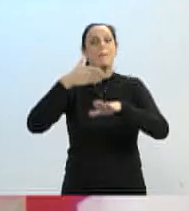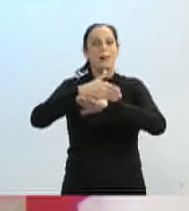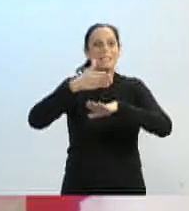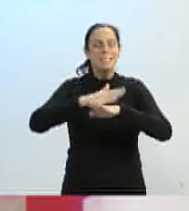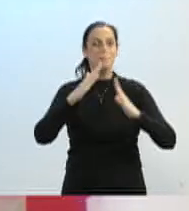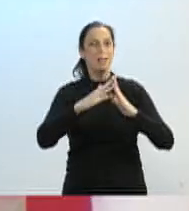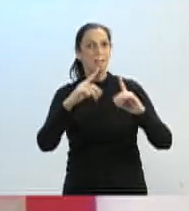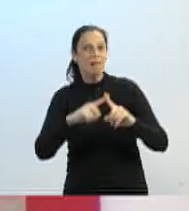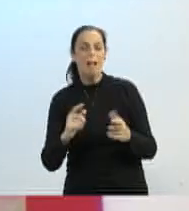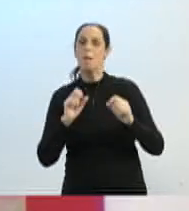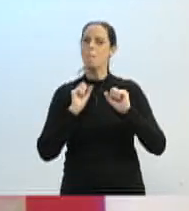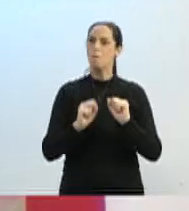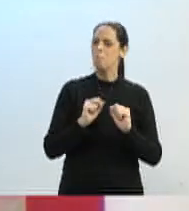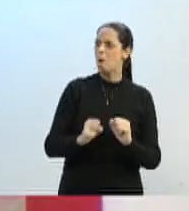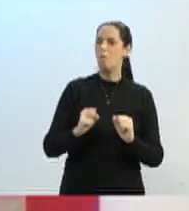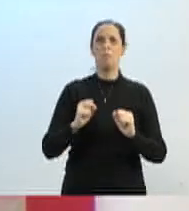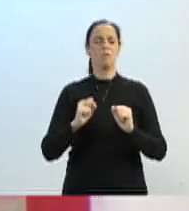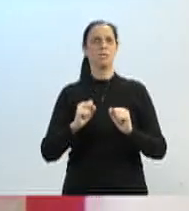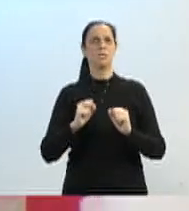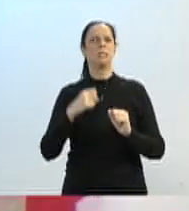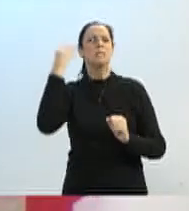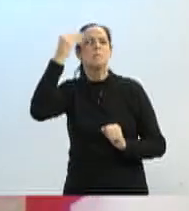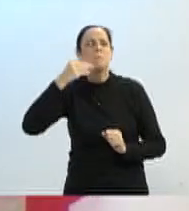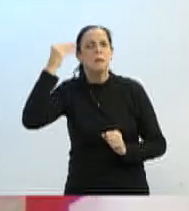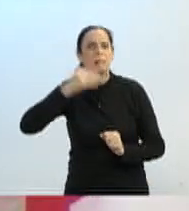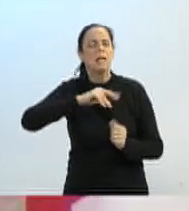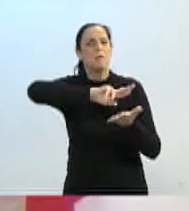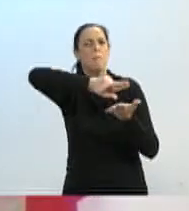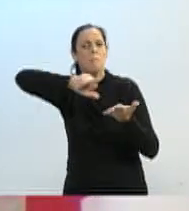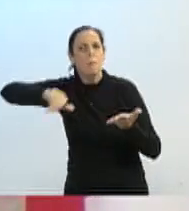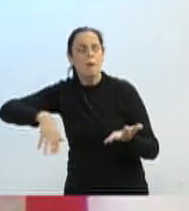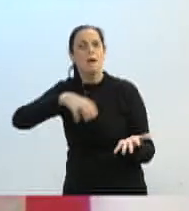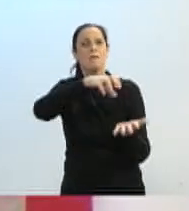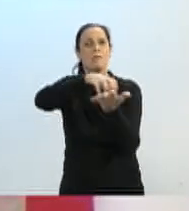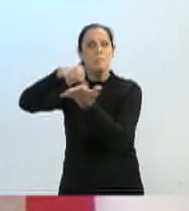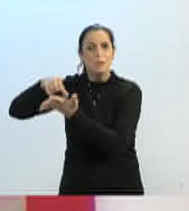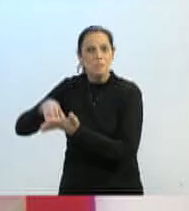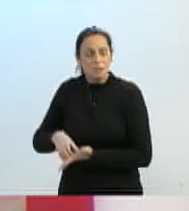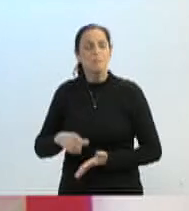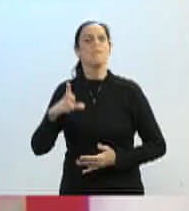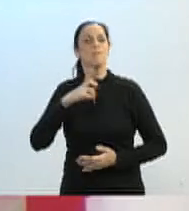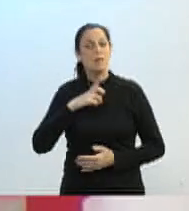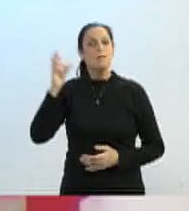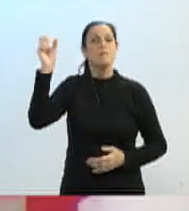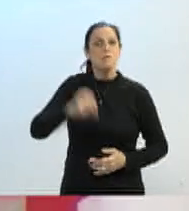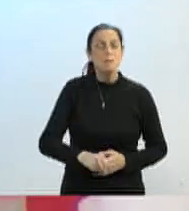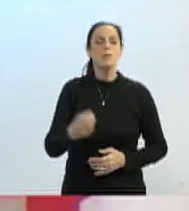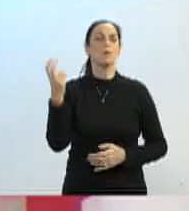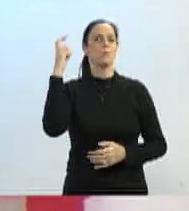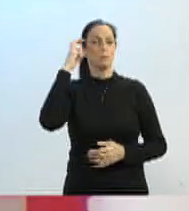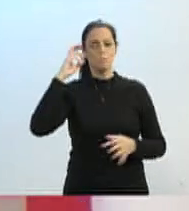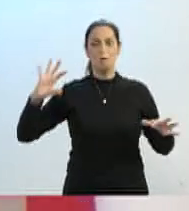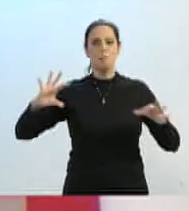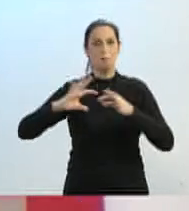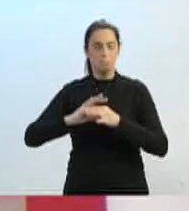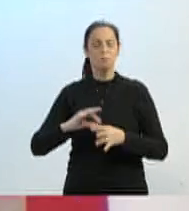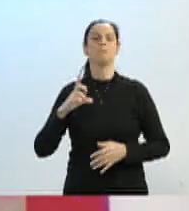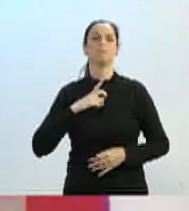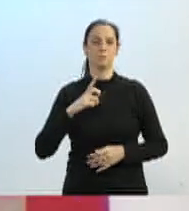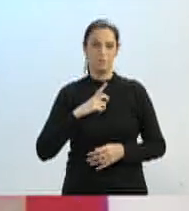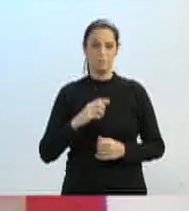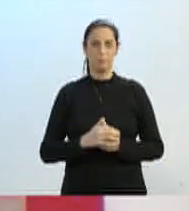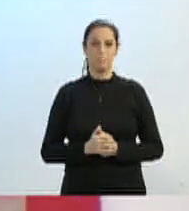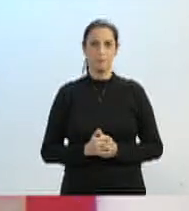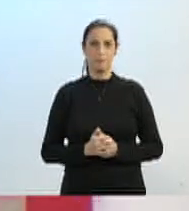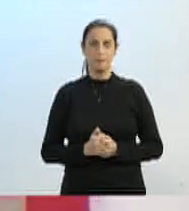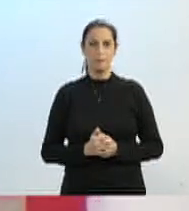atuantes, dinâmicos, e seus departamentos estejam inseridos no contexto cultural da nossa cidade. E vale ressaltar aqui, falando